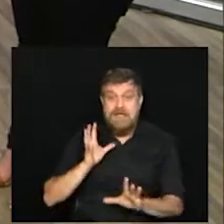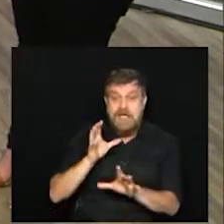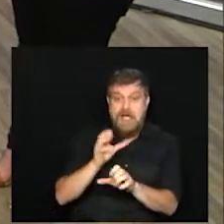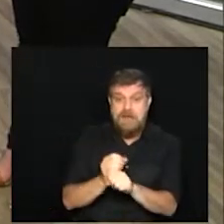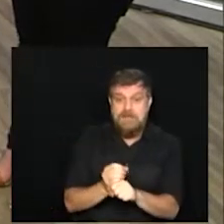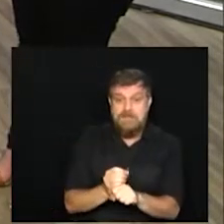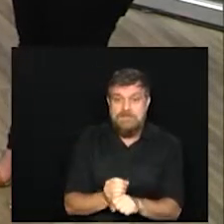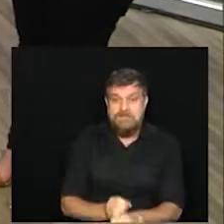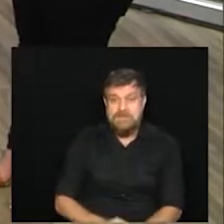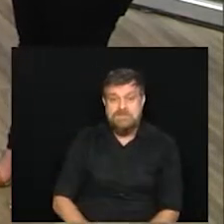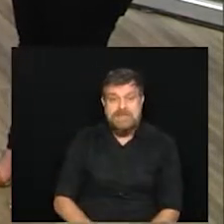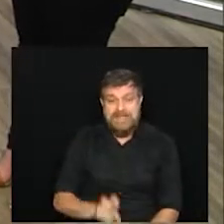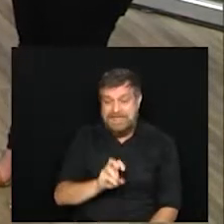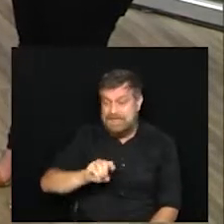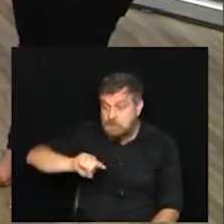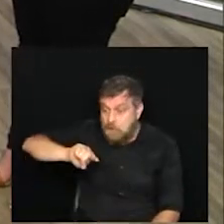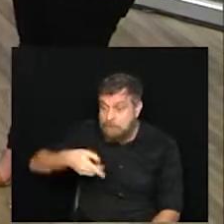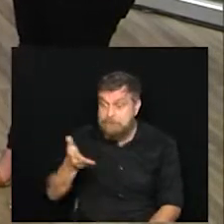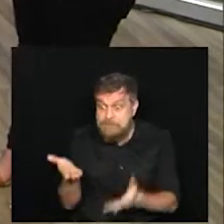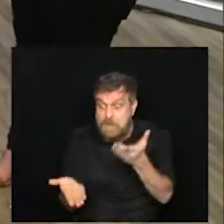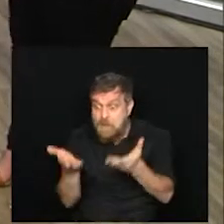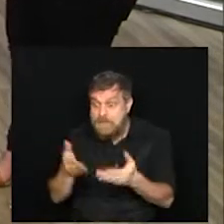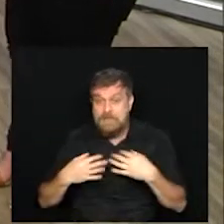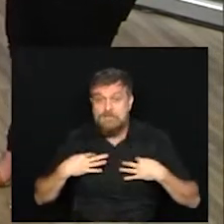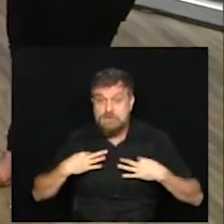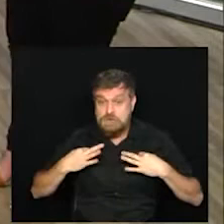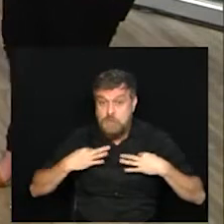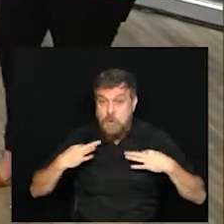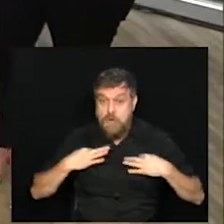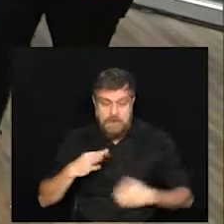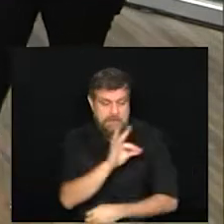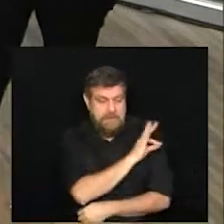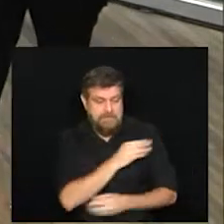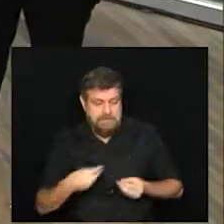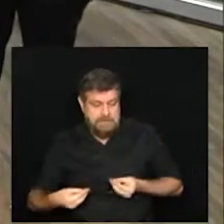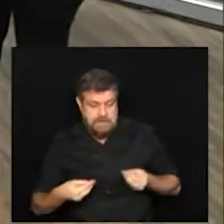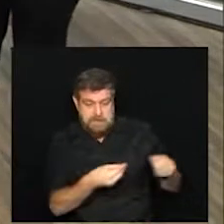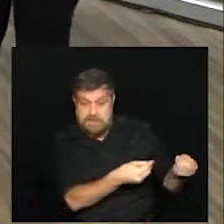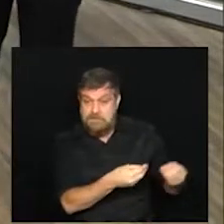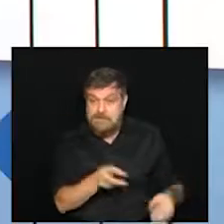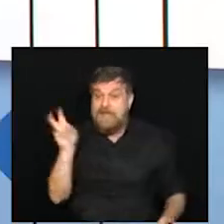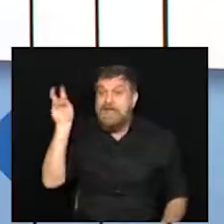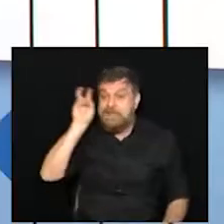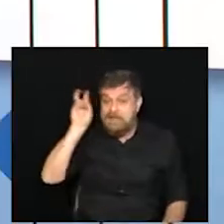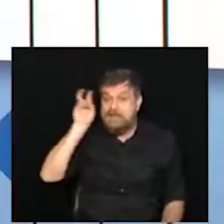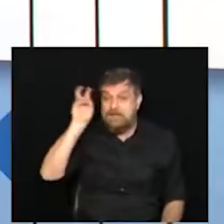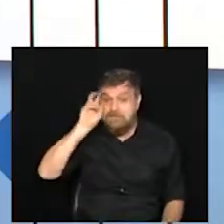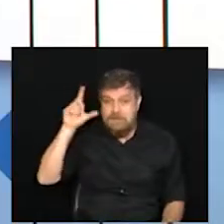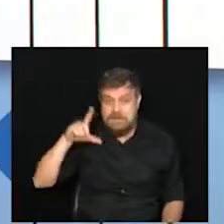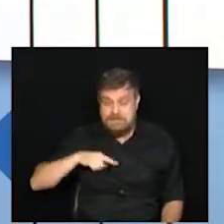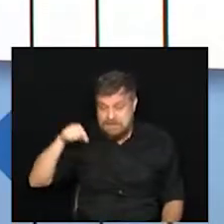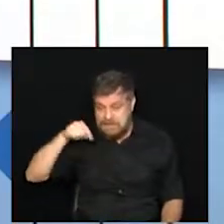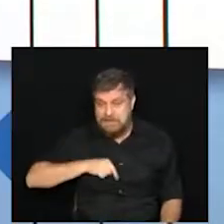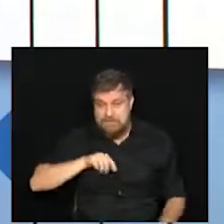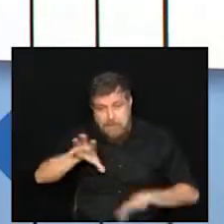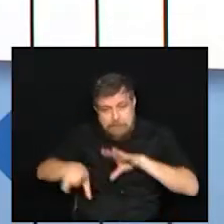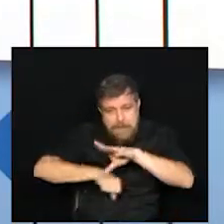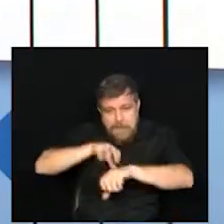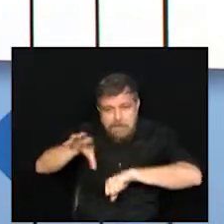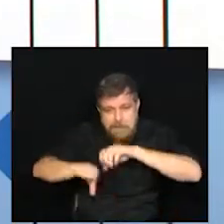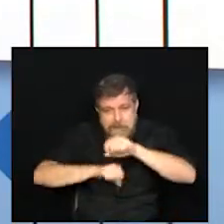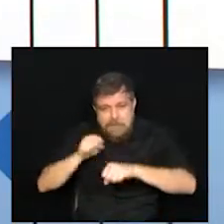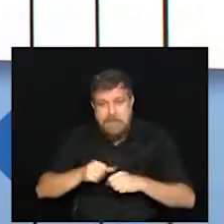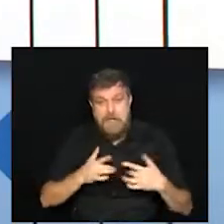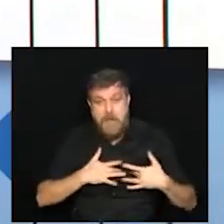de meia tonelada para a Prefeitura de Campinas? Isso mesmo, na última quinta-feira, eles vieram aqui para buscar essas doações, que